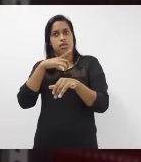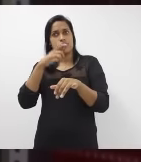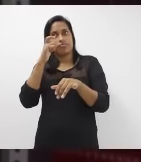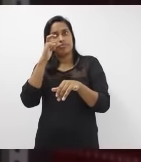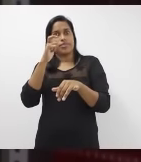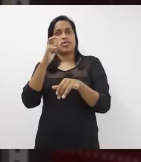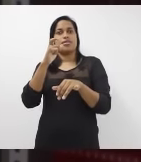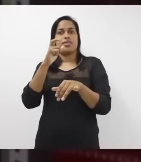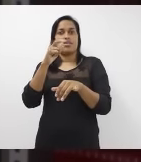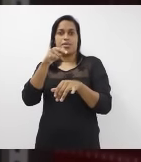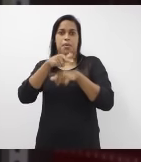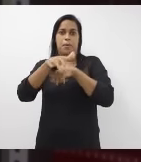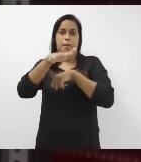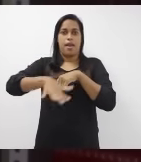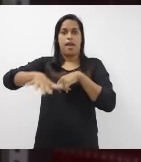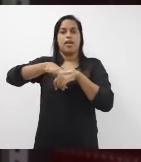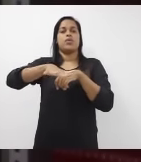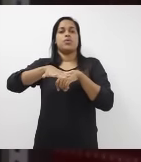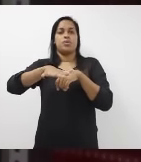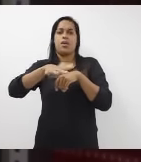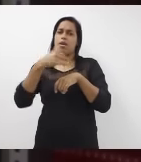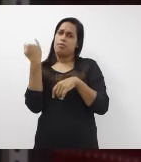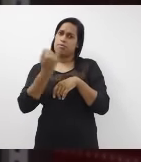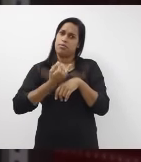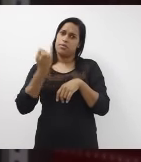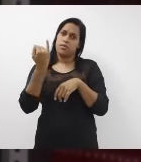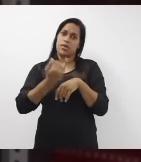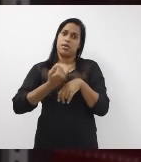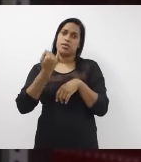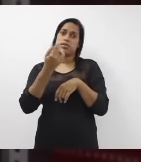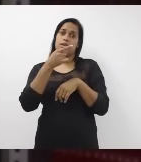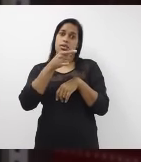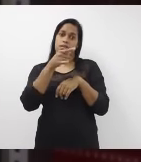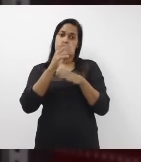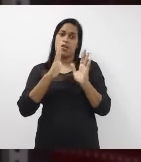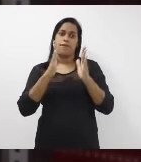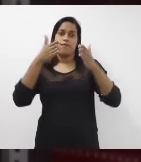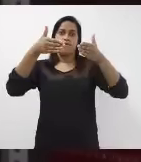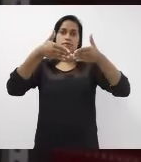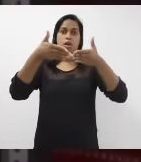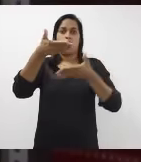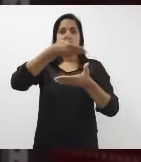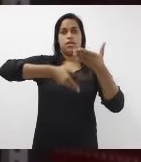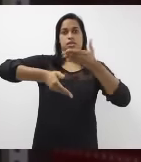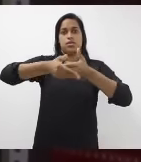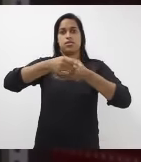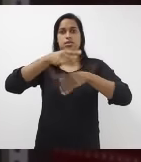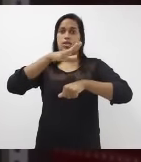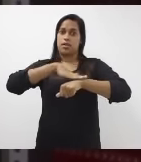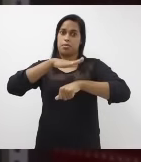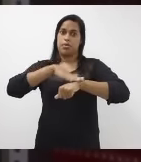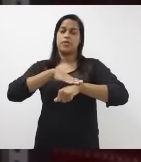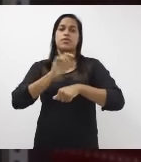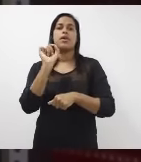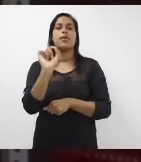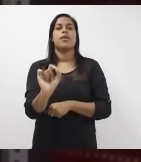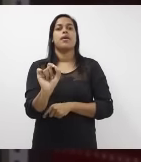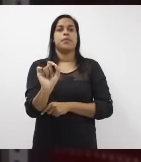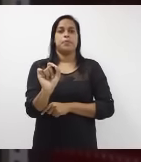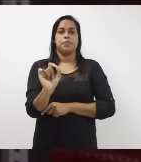mercado. É importante salientar que um fator que vai estar diretamente relacionado a essa previsão de demanda vai